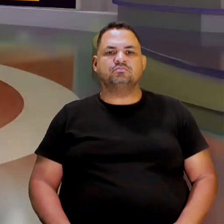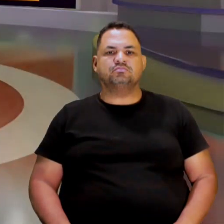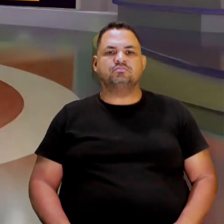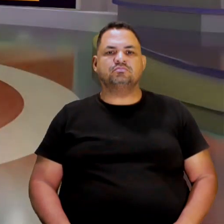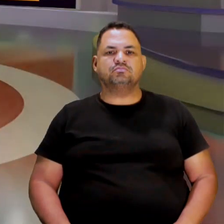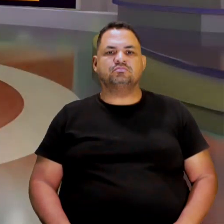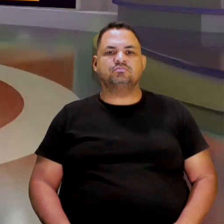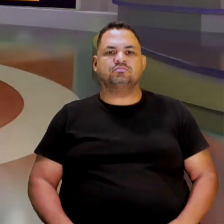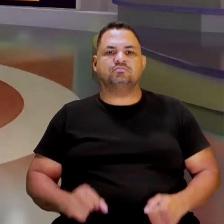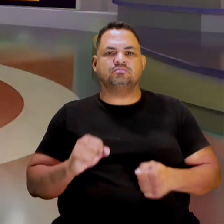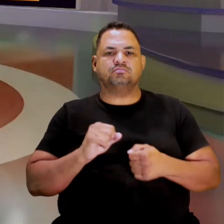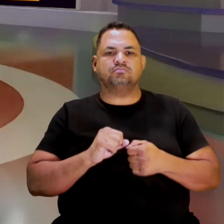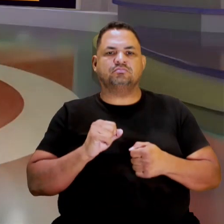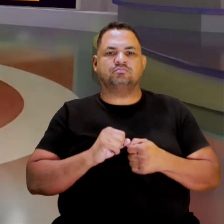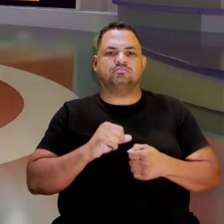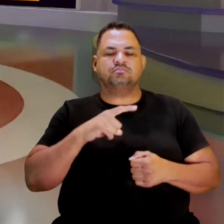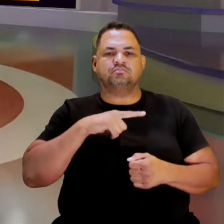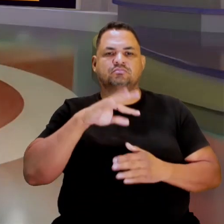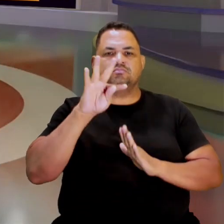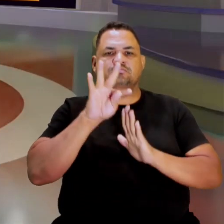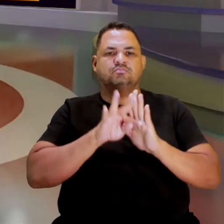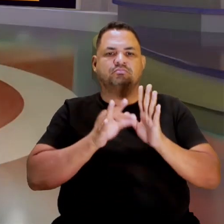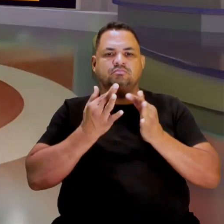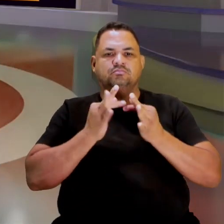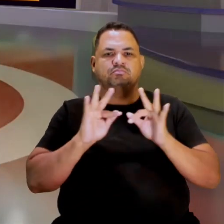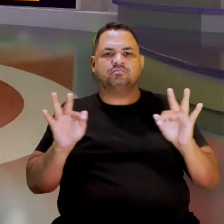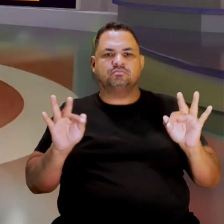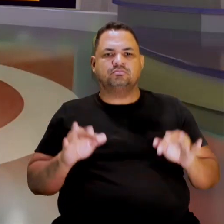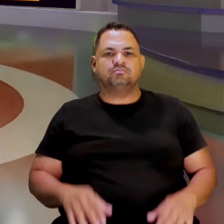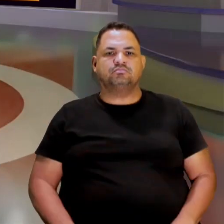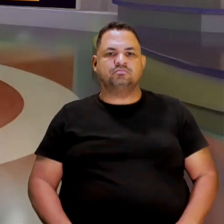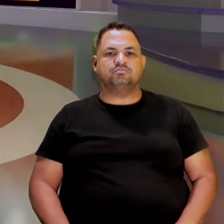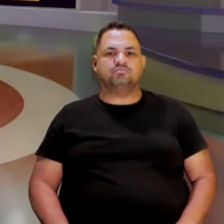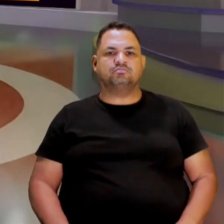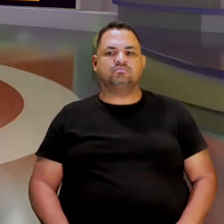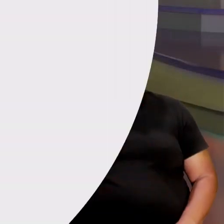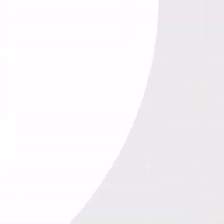Momento que você vai fazer, tem um texto, tá muito simples. Be right back.